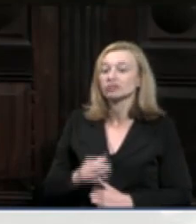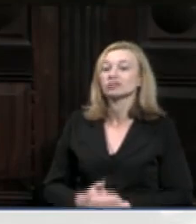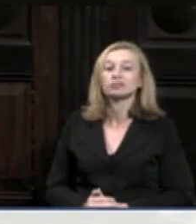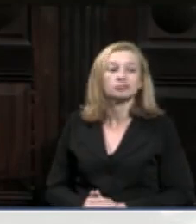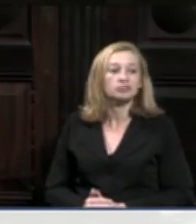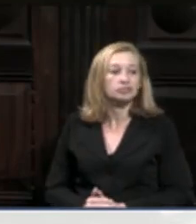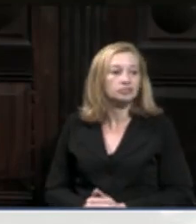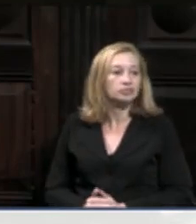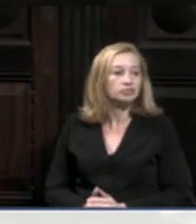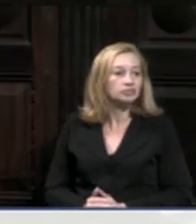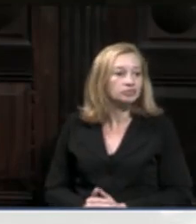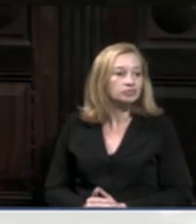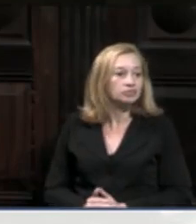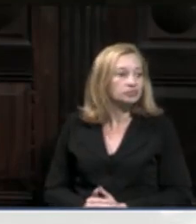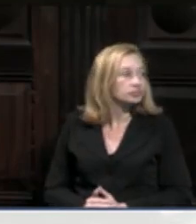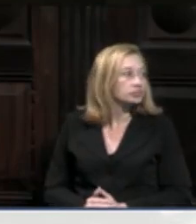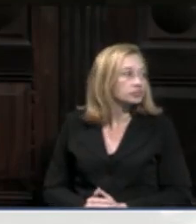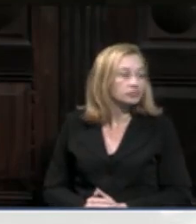quero...